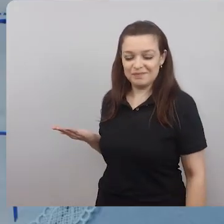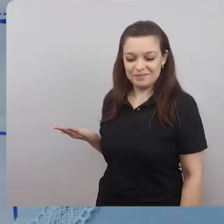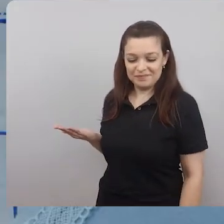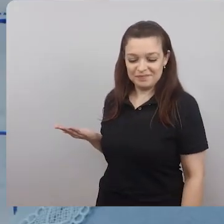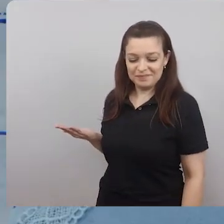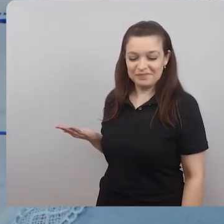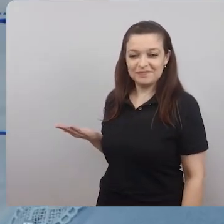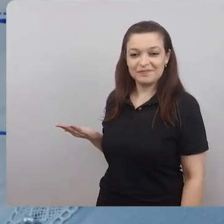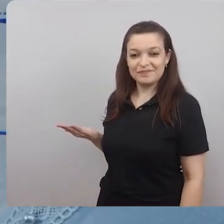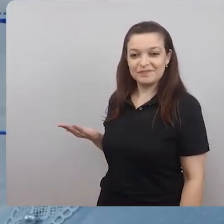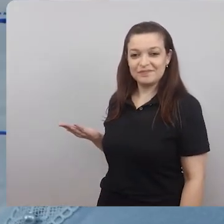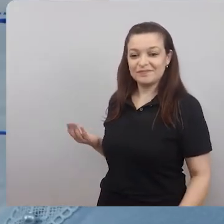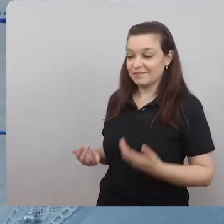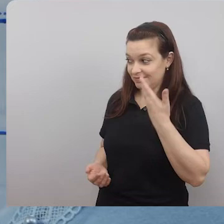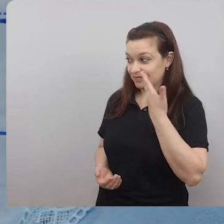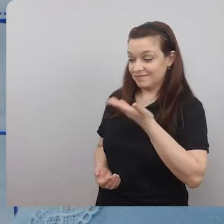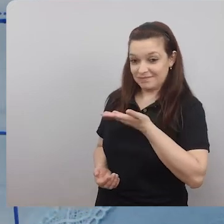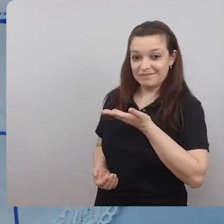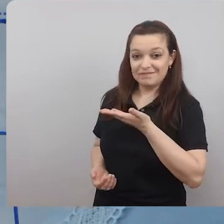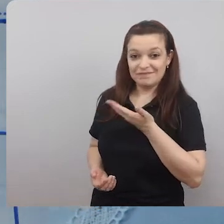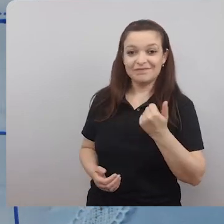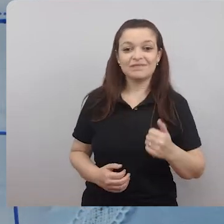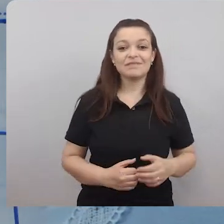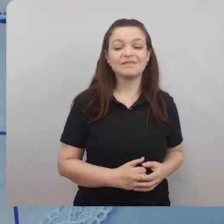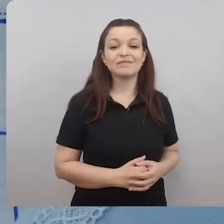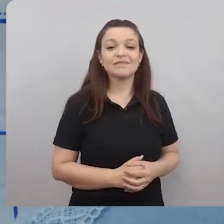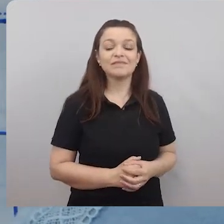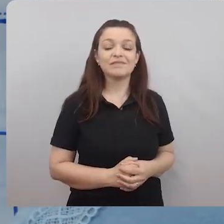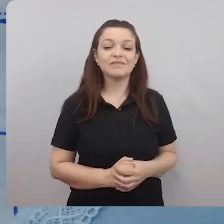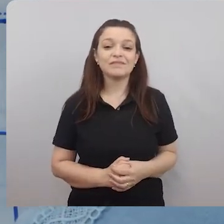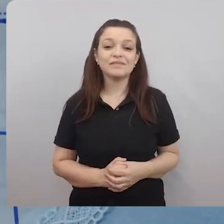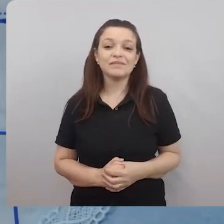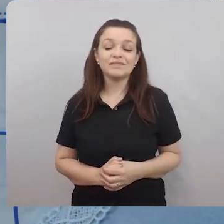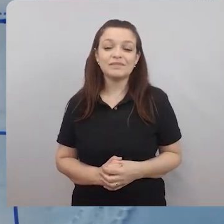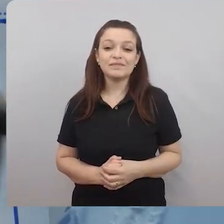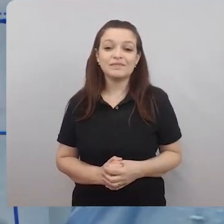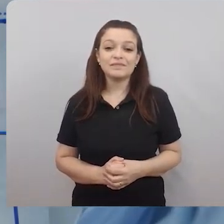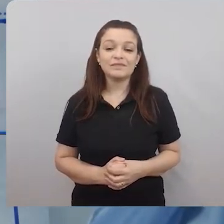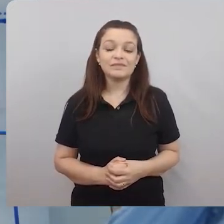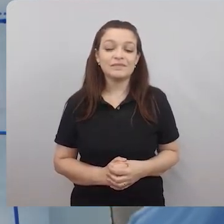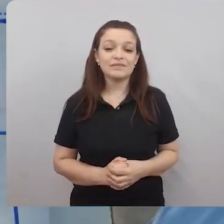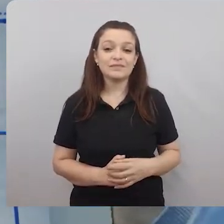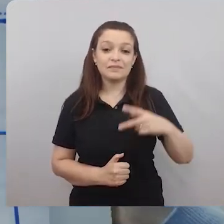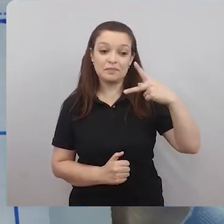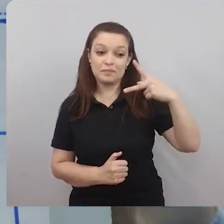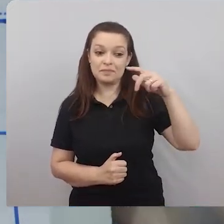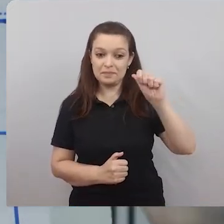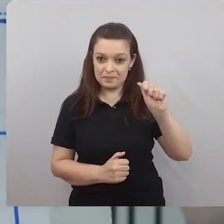baixo, vou subir, descer e o tracinho no meio.